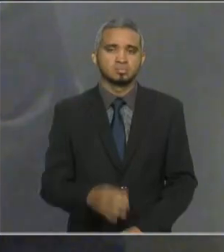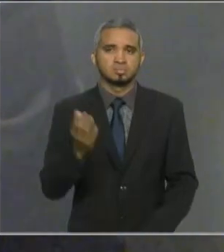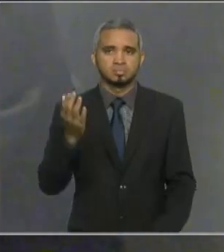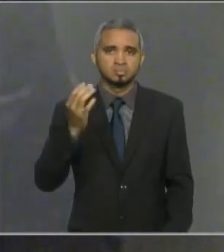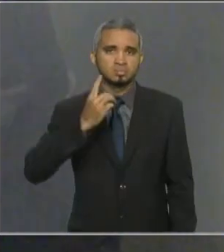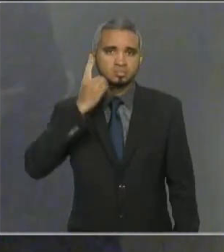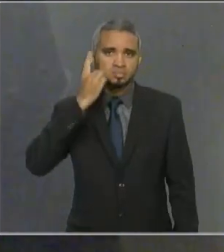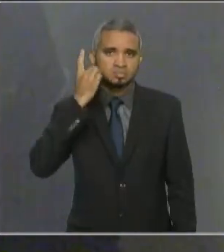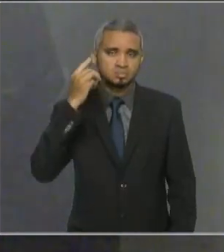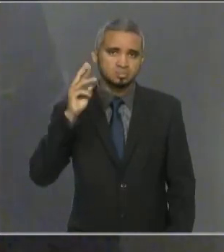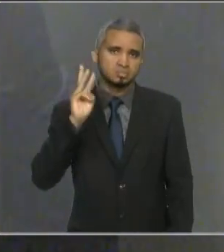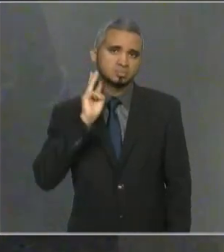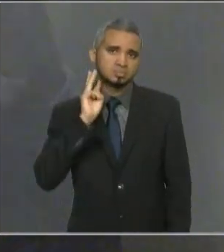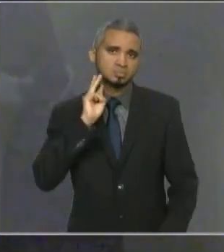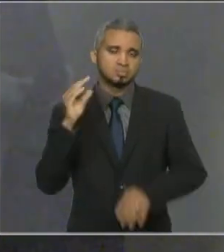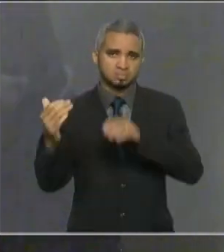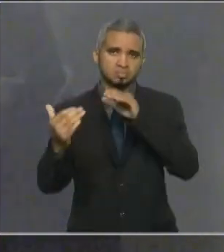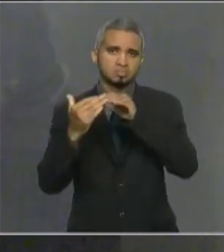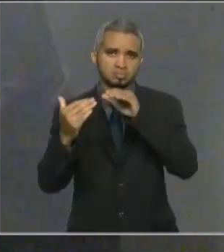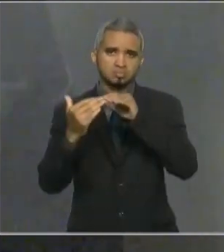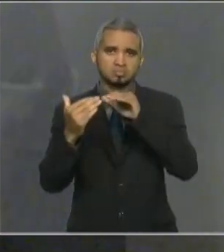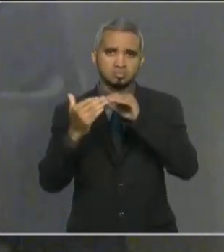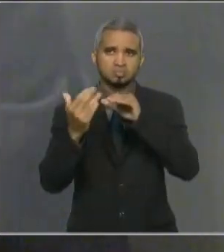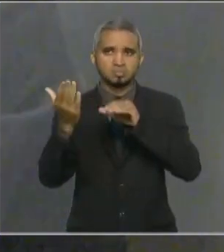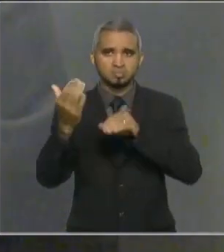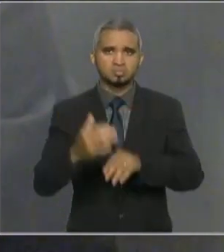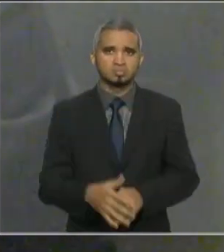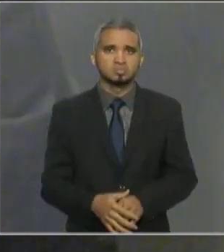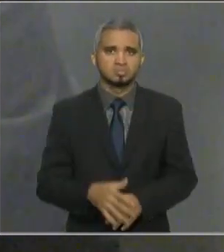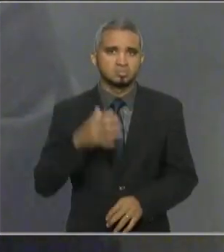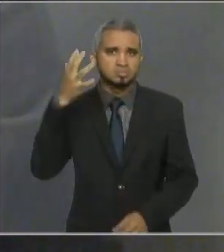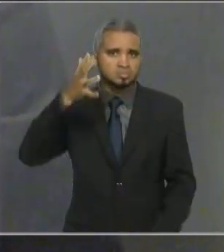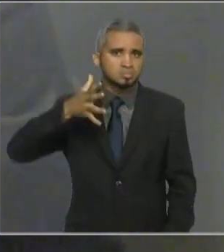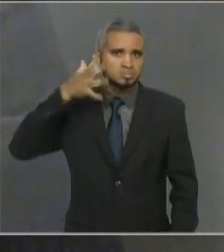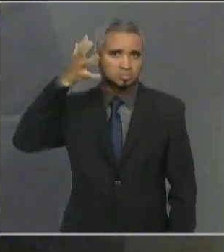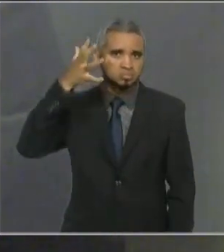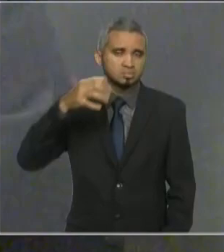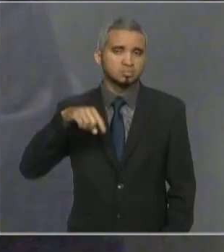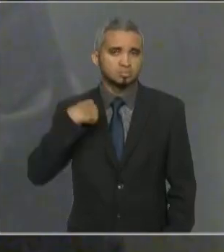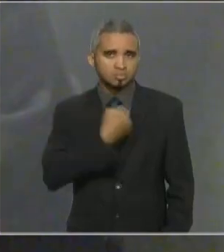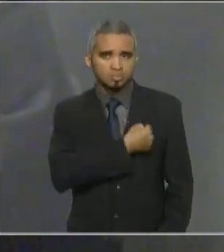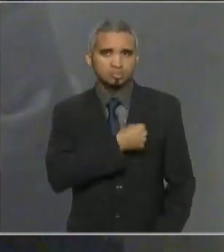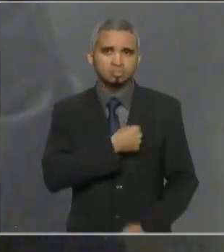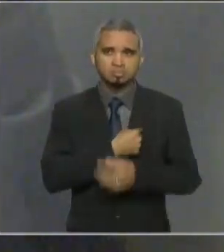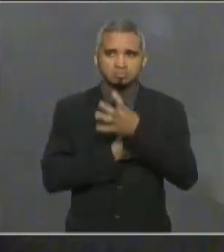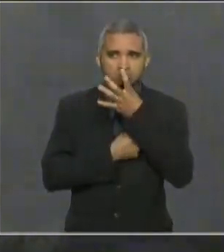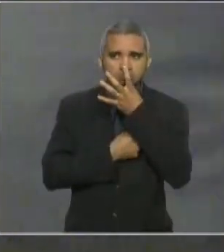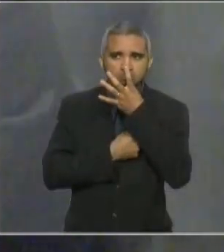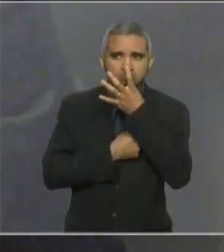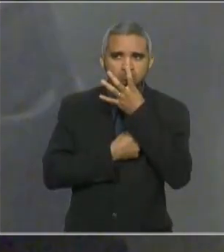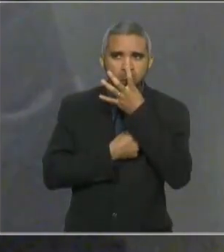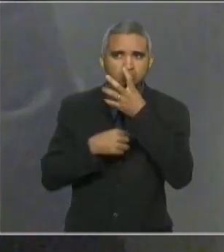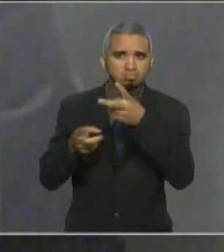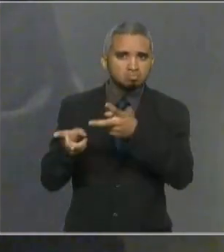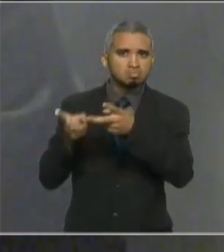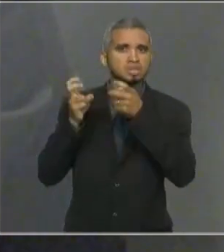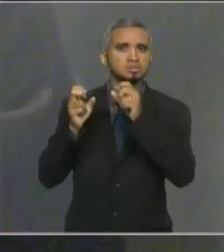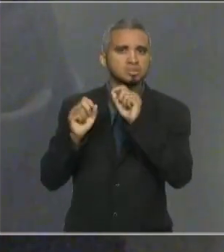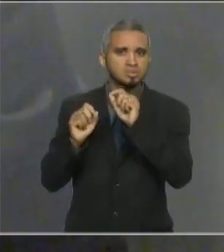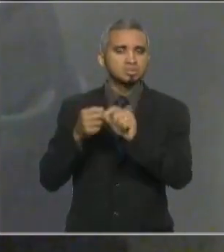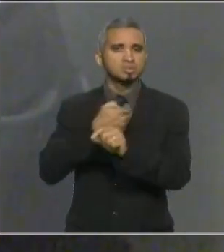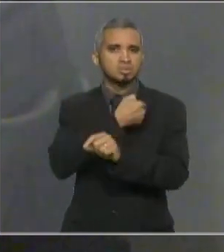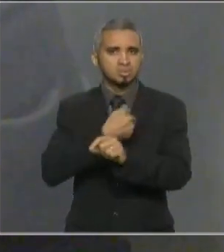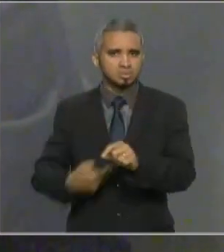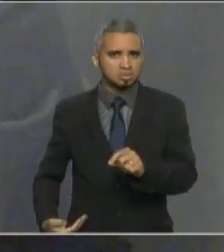Excelência, uma vez que nós estamos acompanhando realmente a força dos Palácios dos Leões